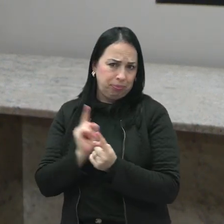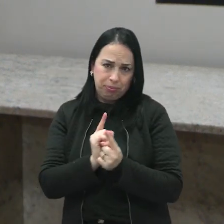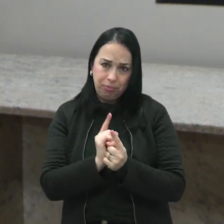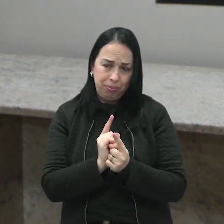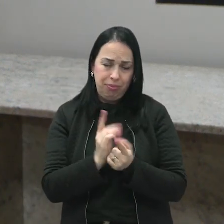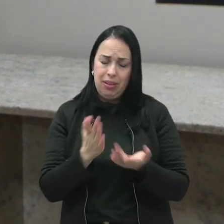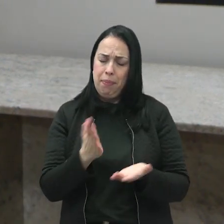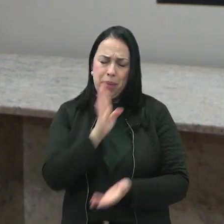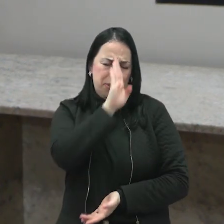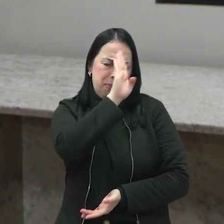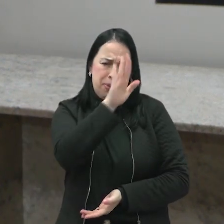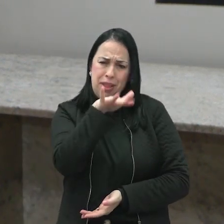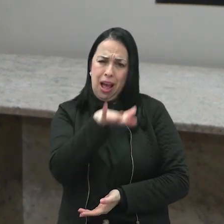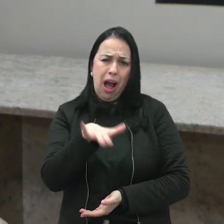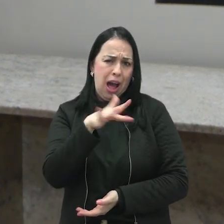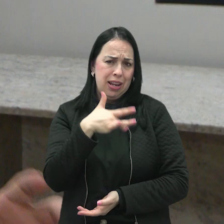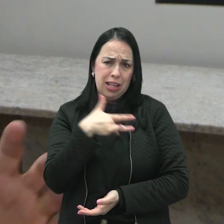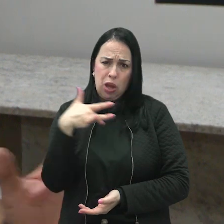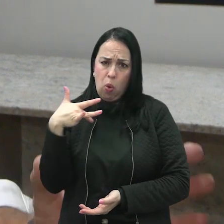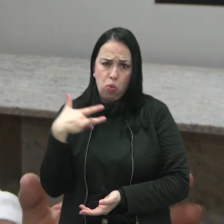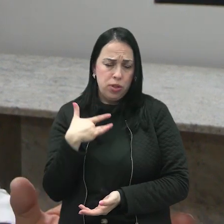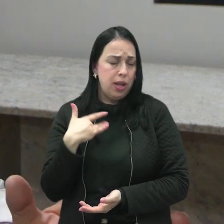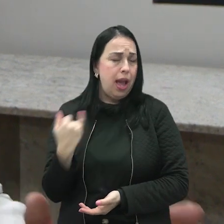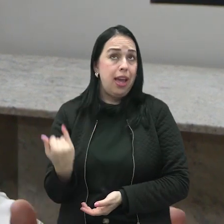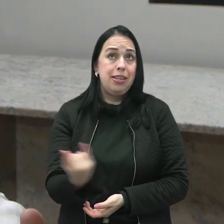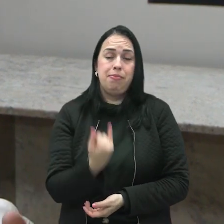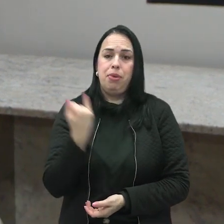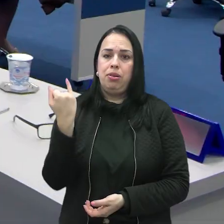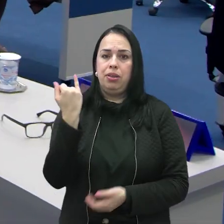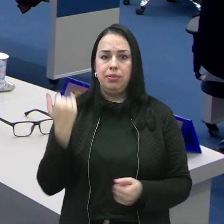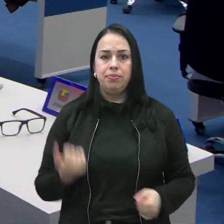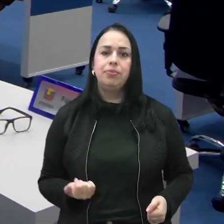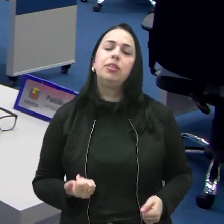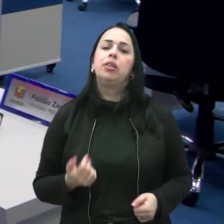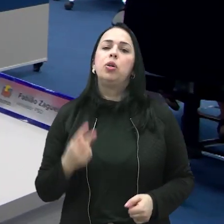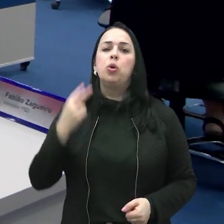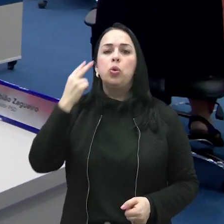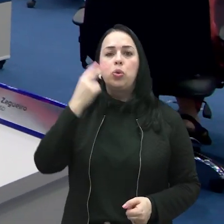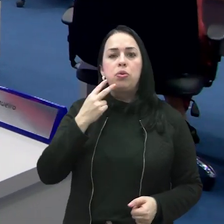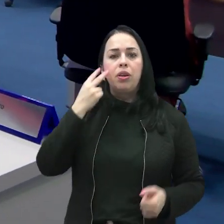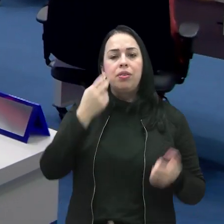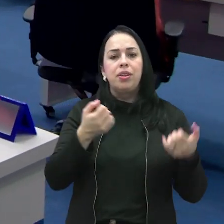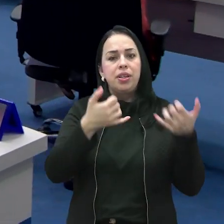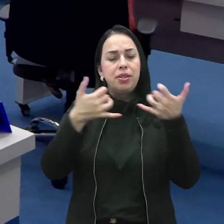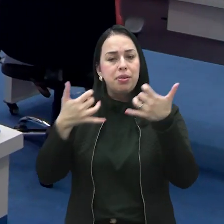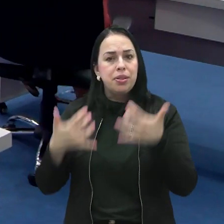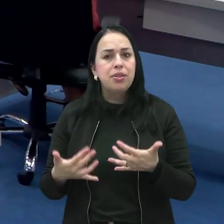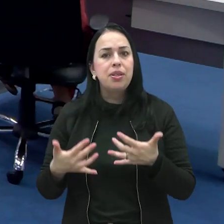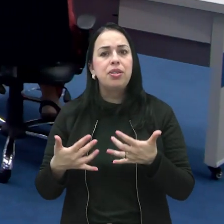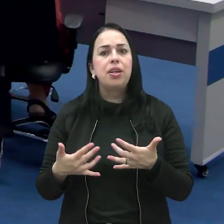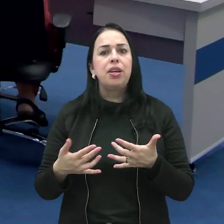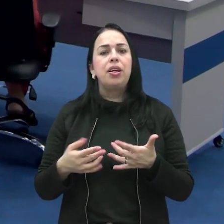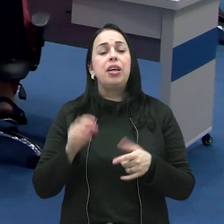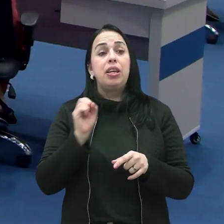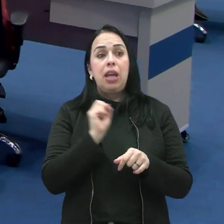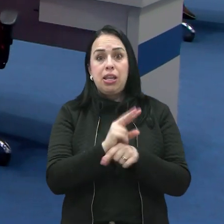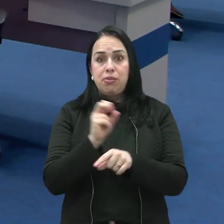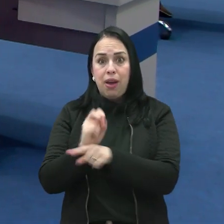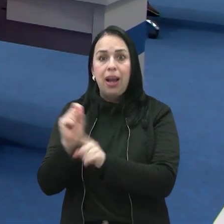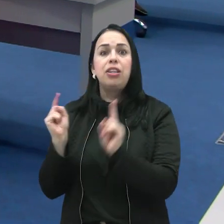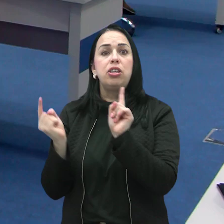e principalmente da saúde, isso é de suma importância para o município, né? Os parlamentares destacam ainda que ampliar a oferta